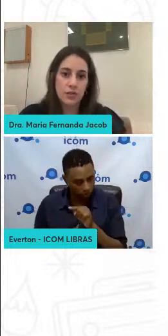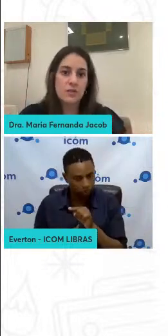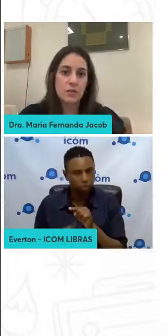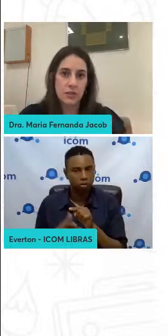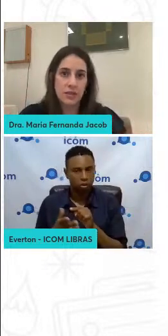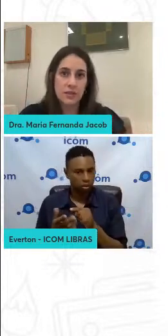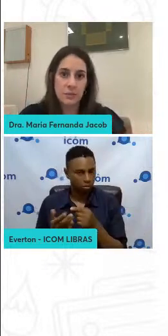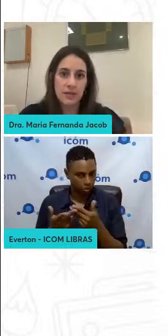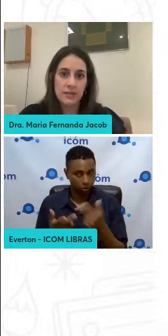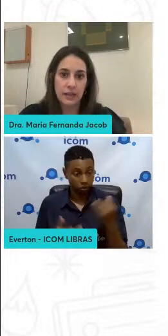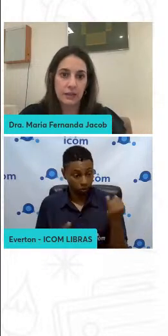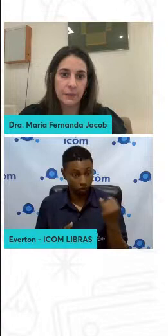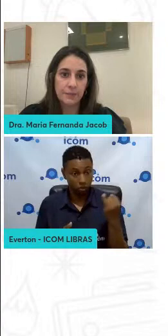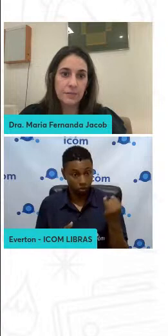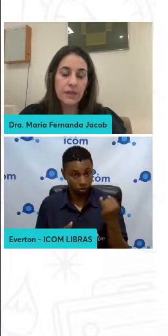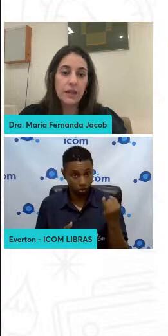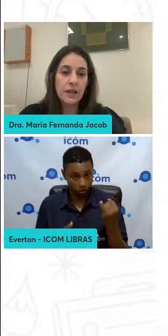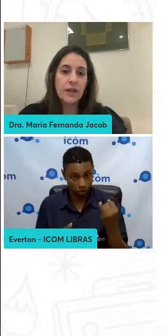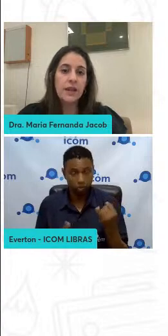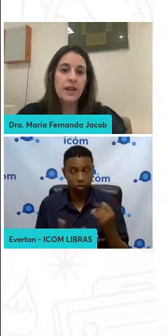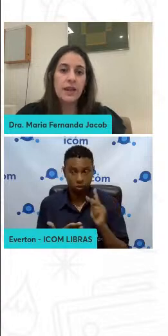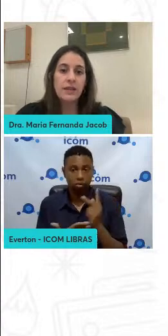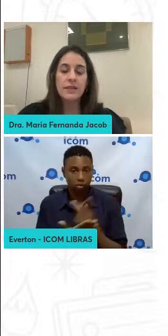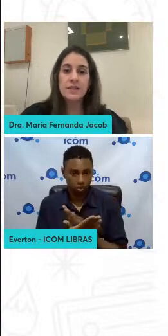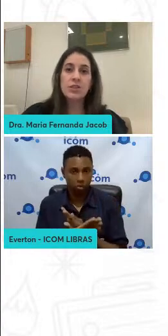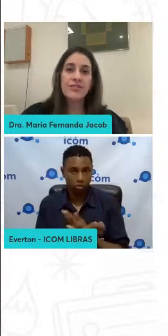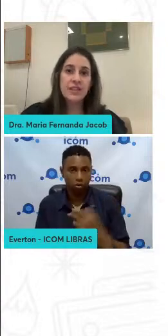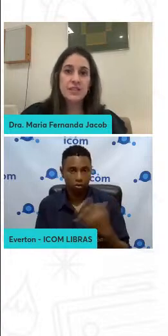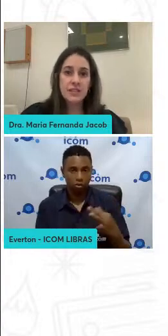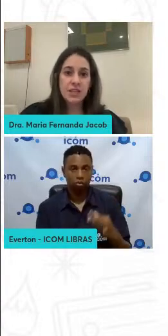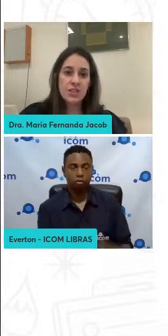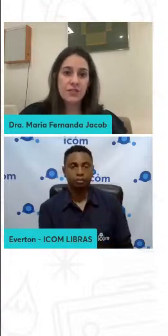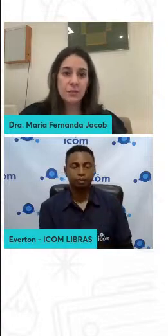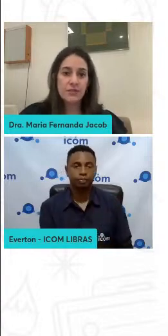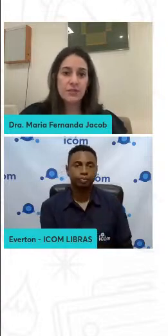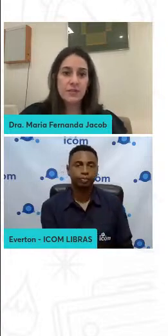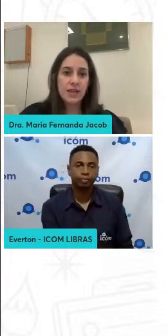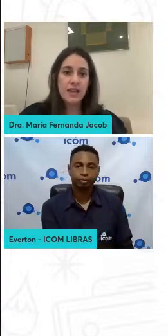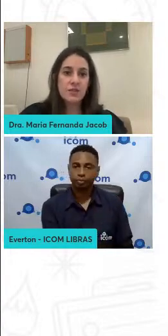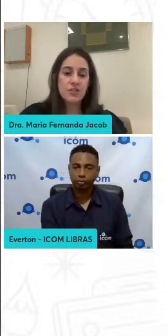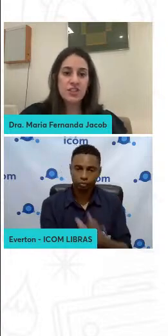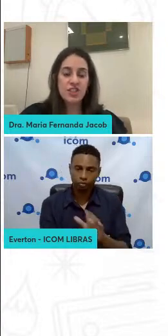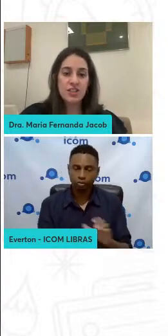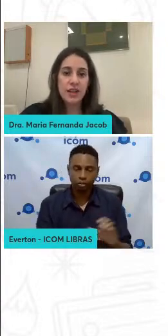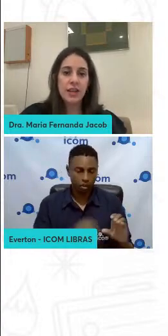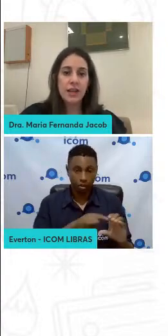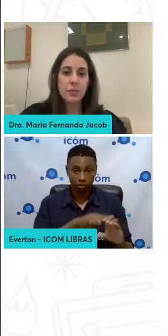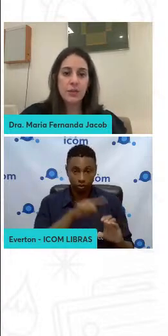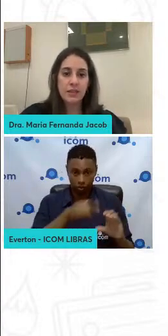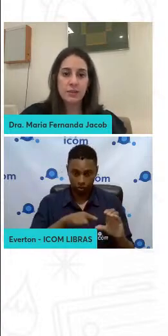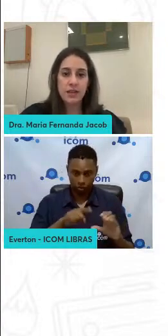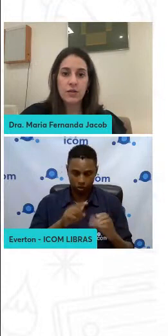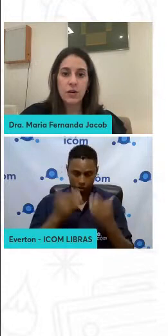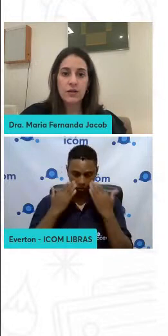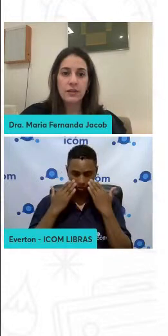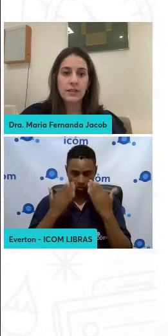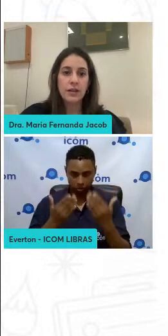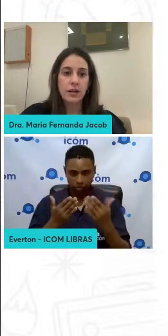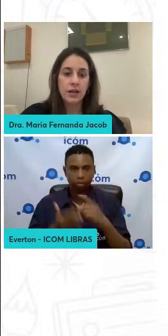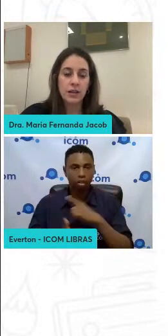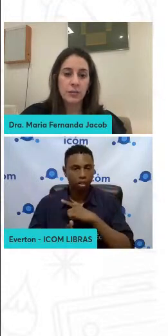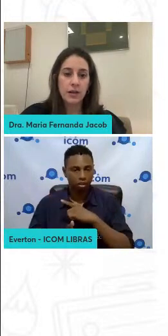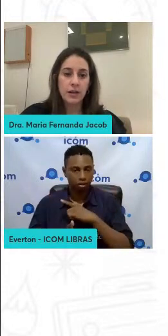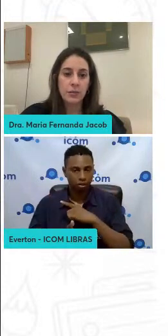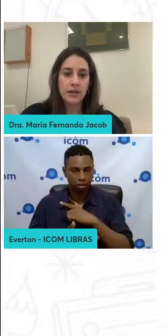pacientes com dores crônicas apresentam. Trazendo evidência científica para vocês, hoje a gente tem, né, publicado na